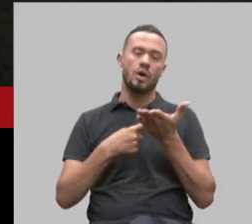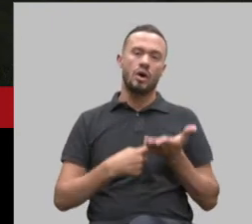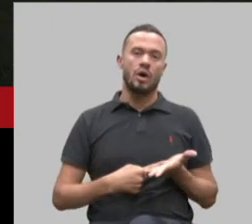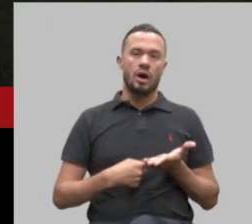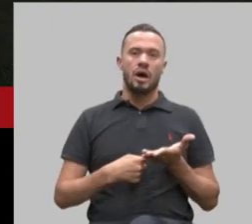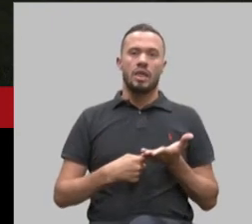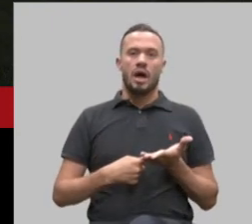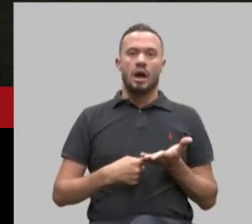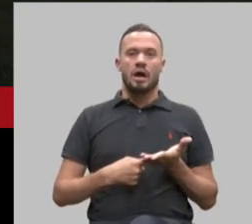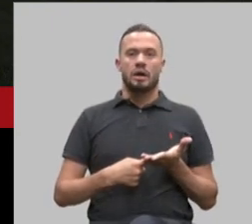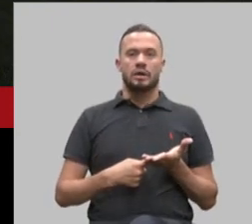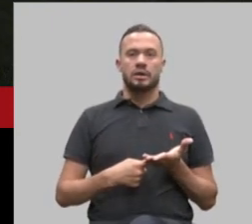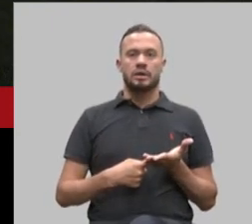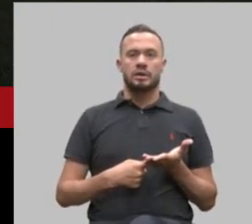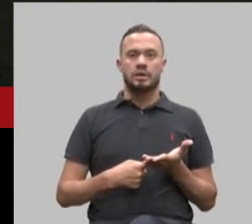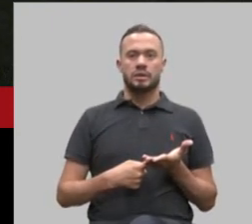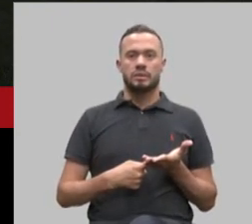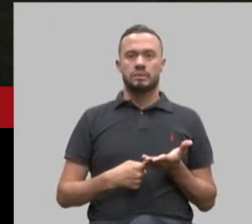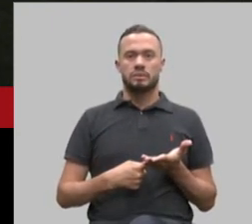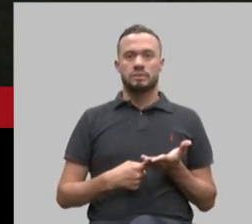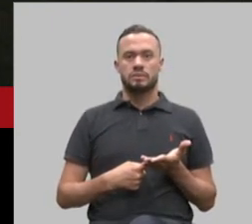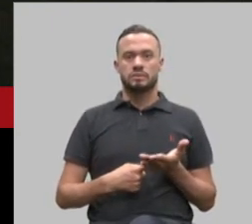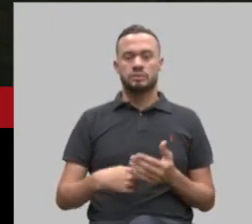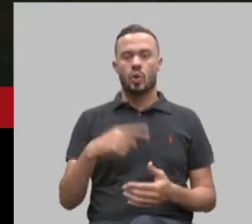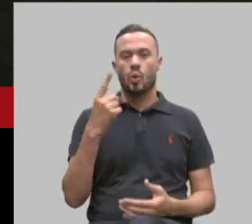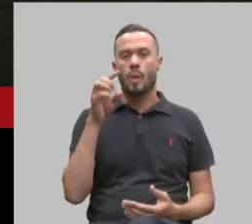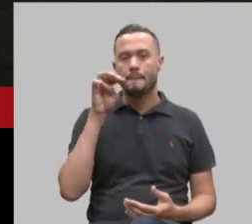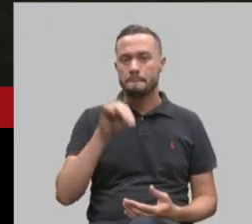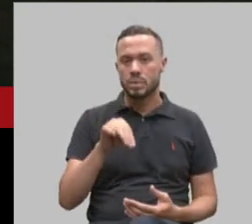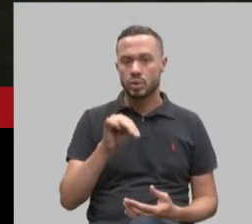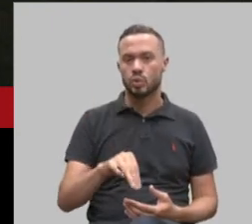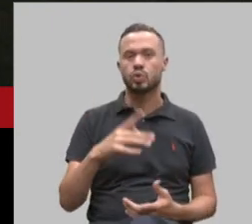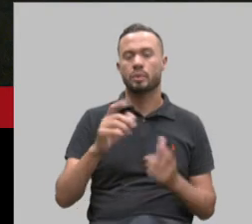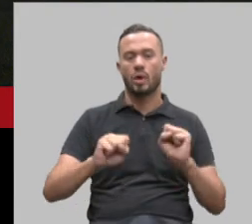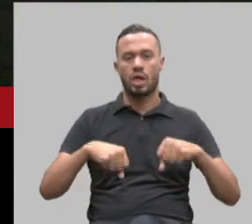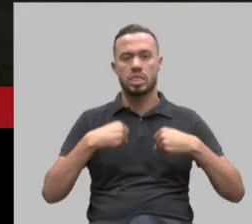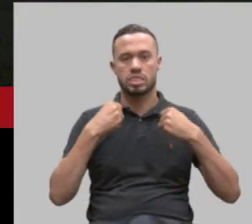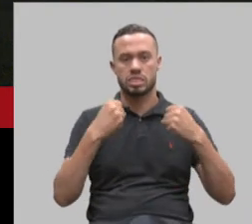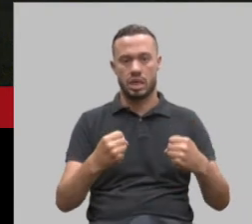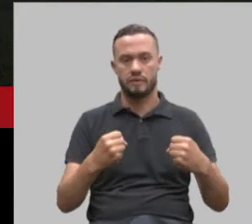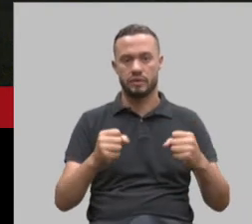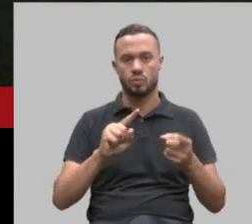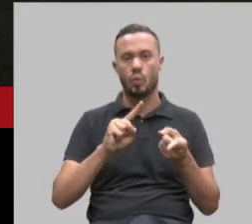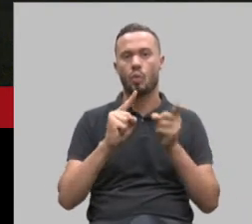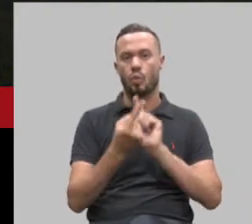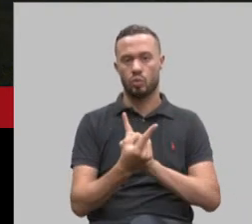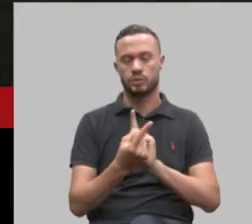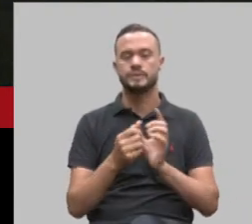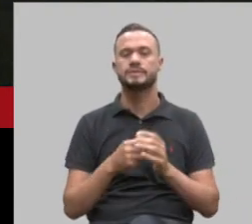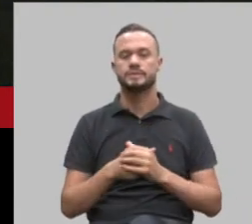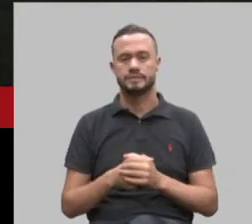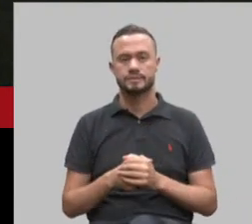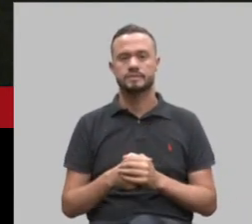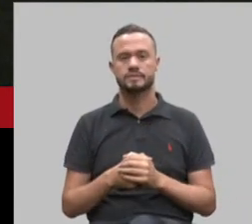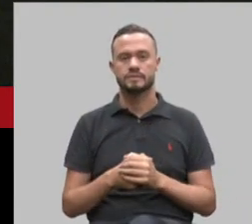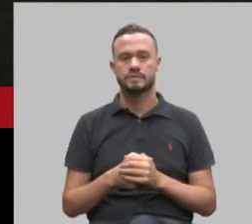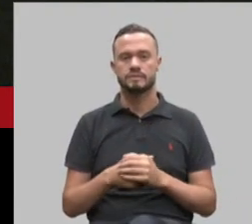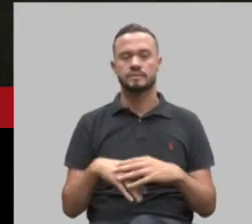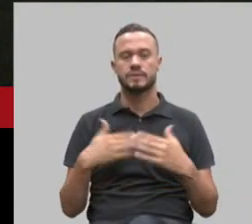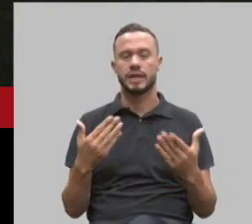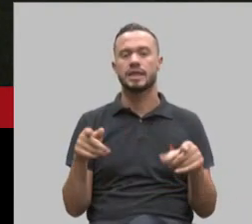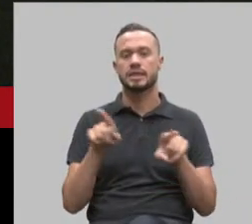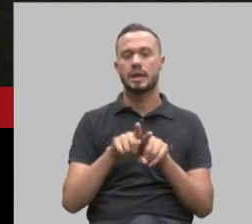uma um mais 1 minuto e meio para uma defesa contrária e 5